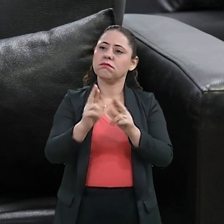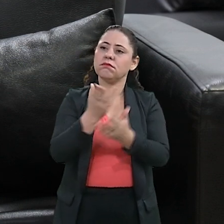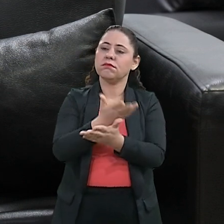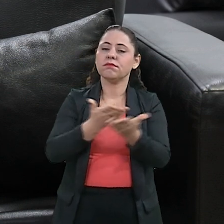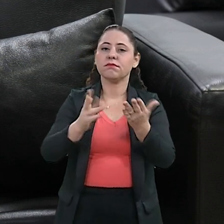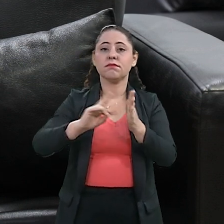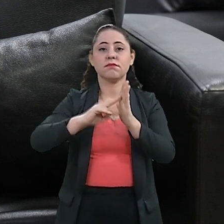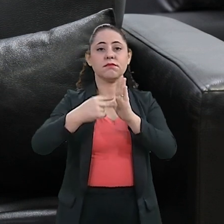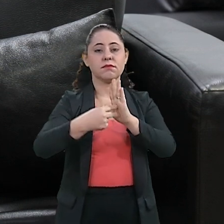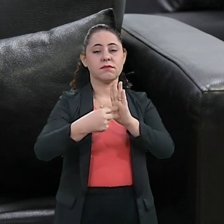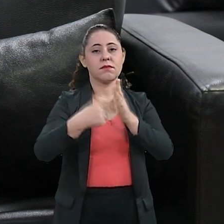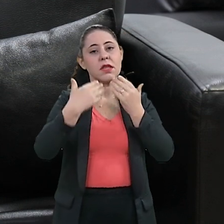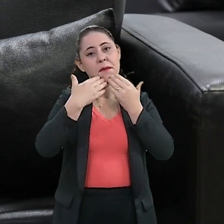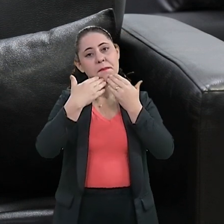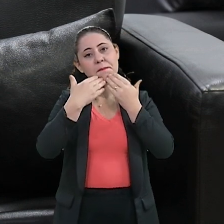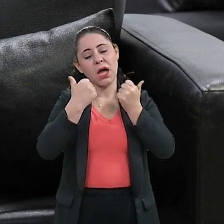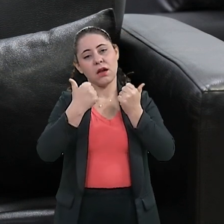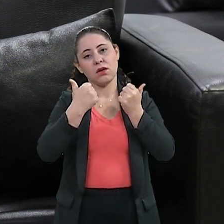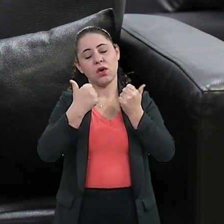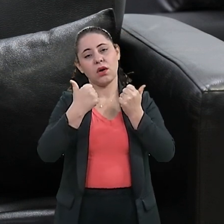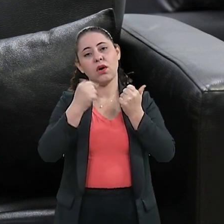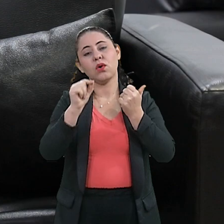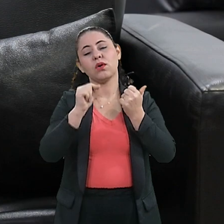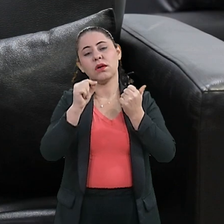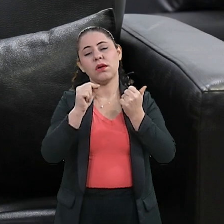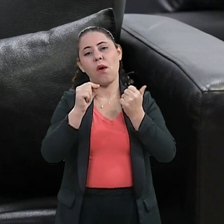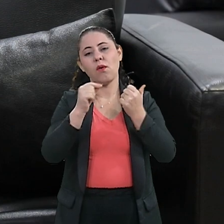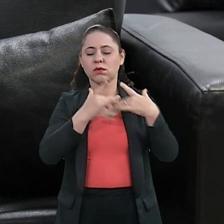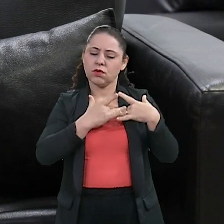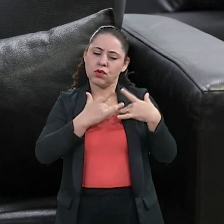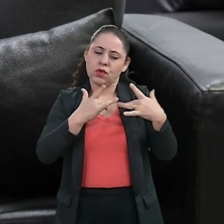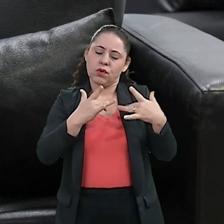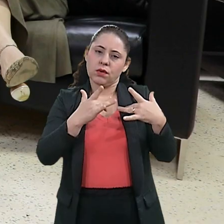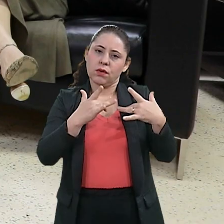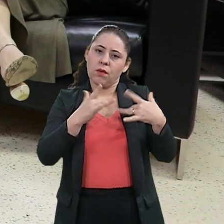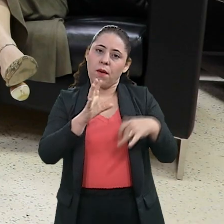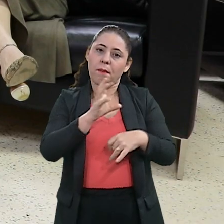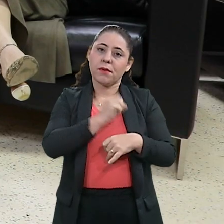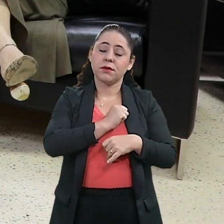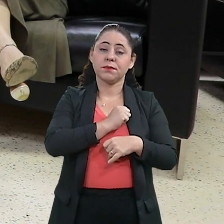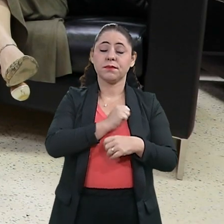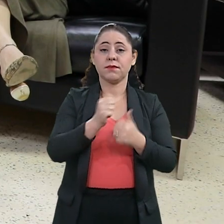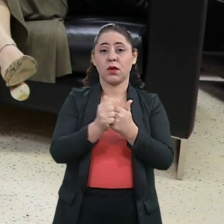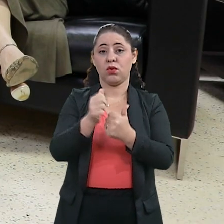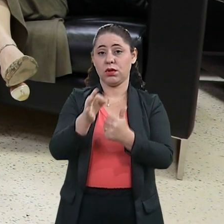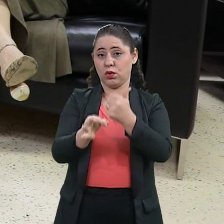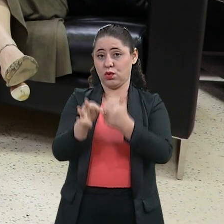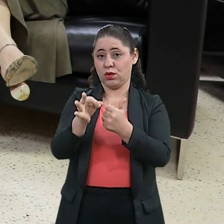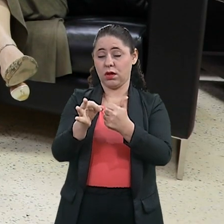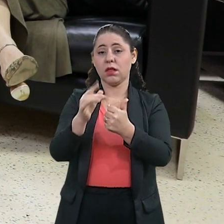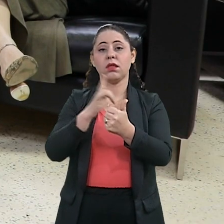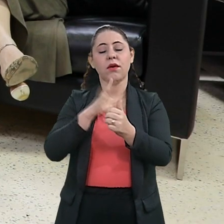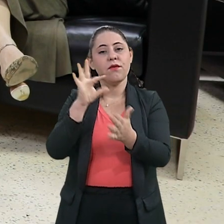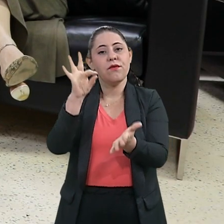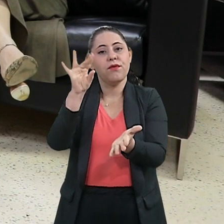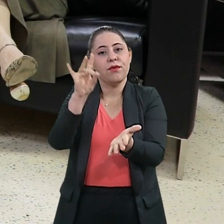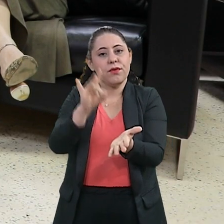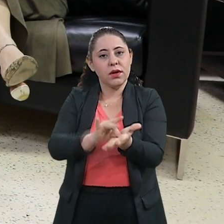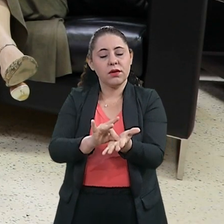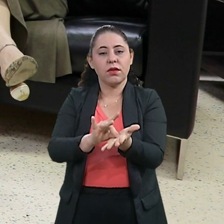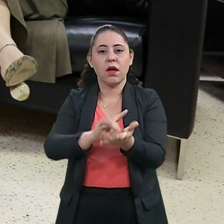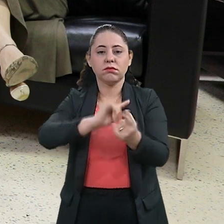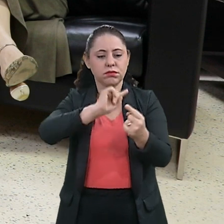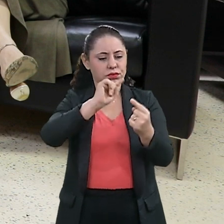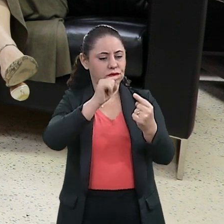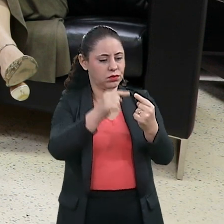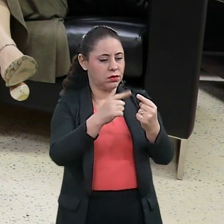vamos ter relações muito mais significativas, muito mais permeadas pelo afeto. E o Tribunal de Justiça está